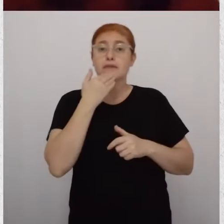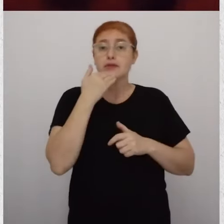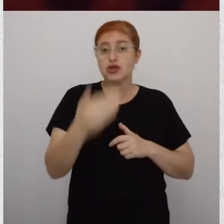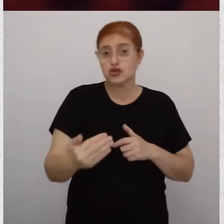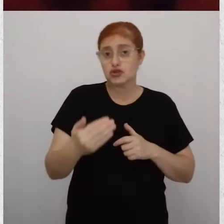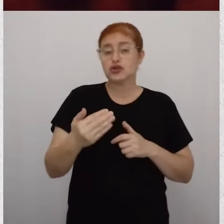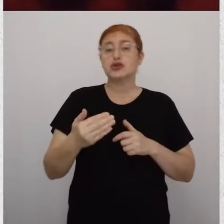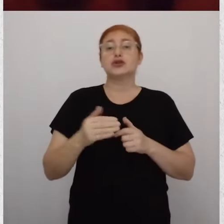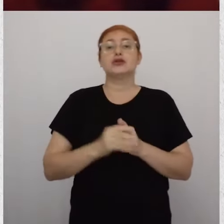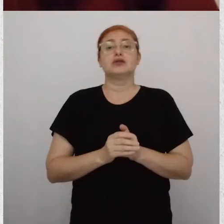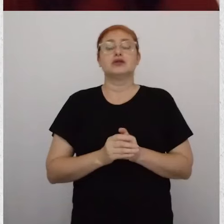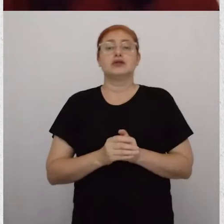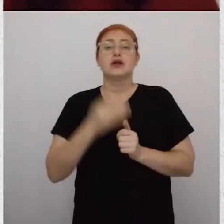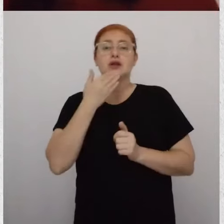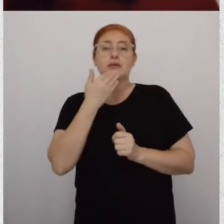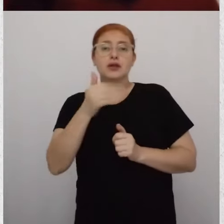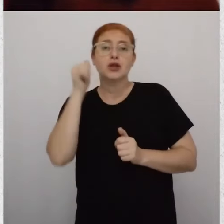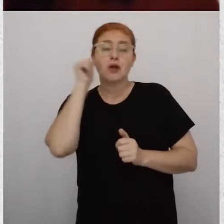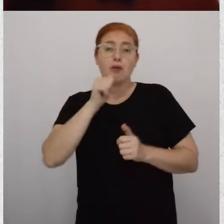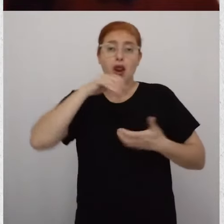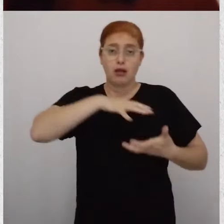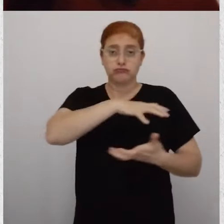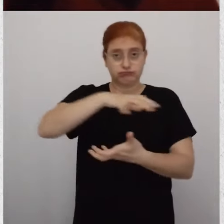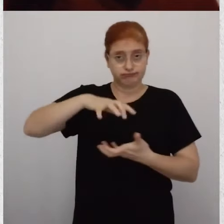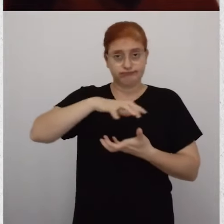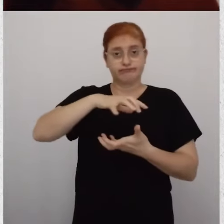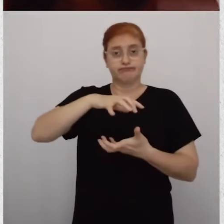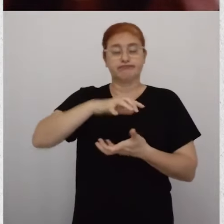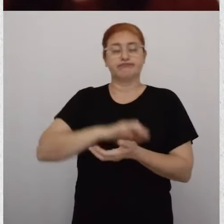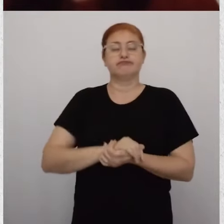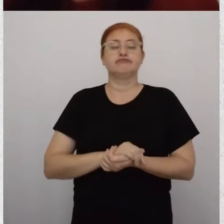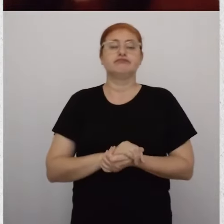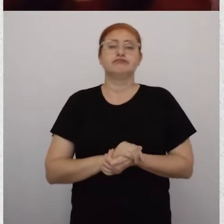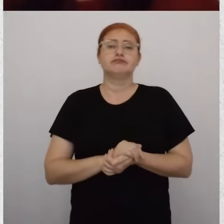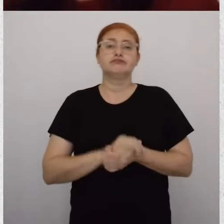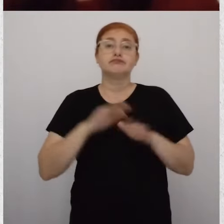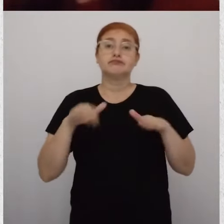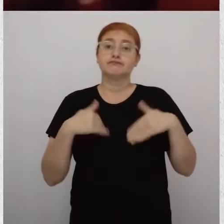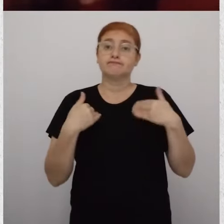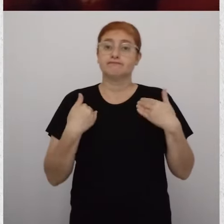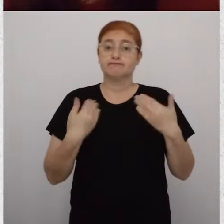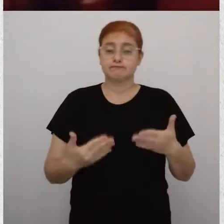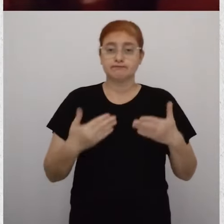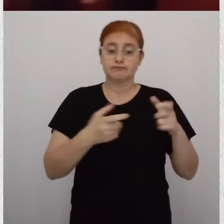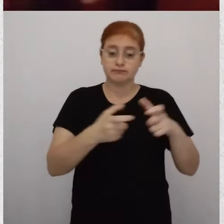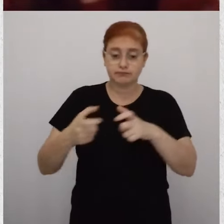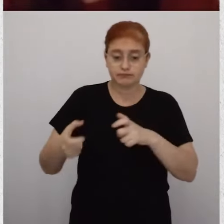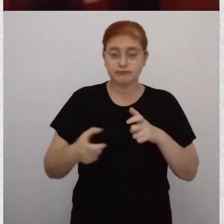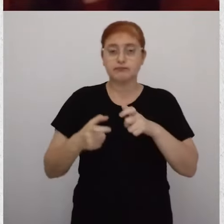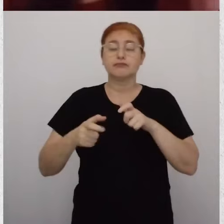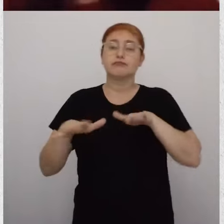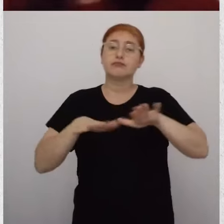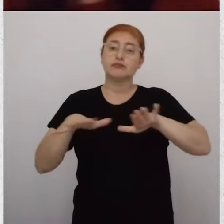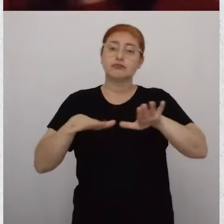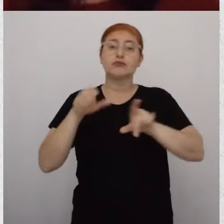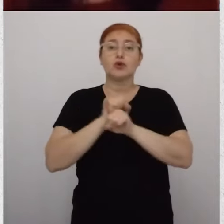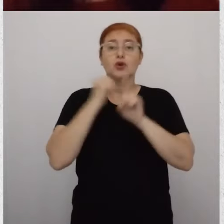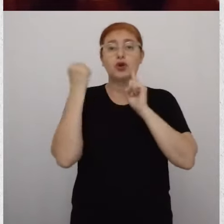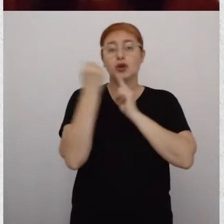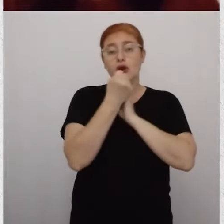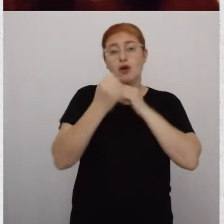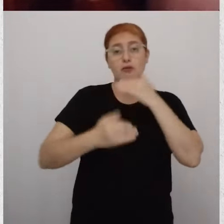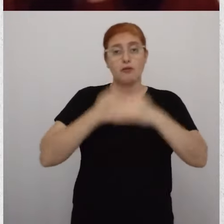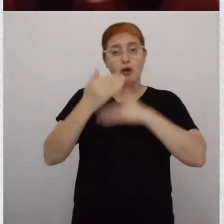sendo reivindicações das mulheres no mundo, né? E isso se dá nos espaços dos movimentos sociais, no processo